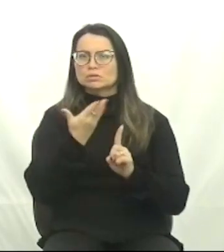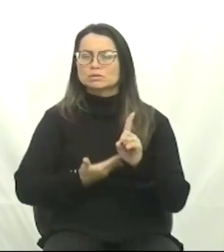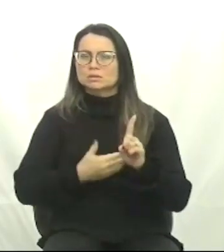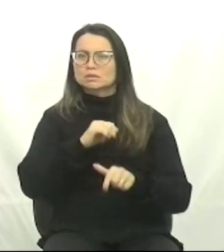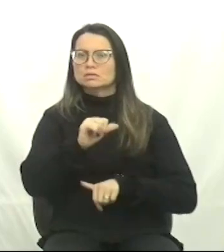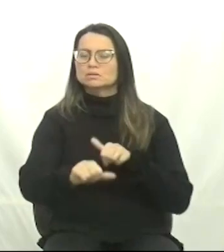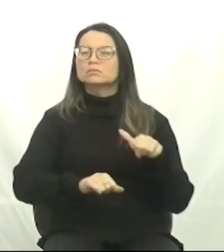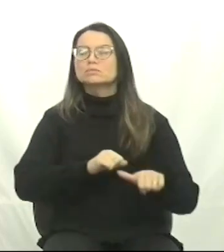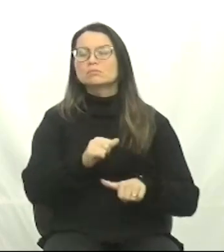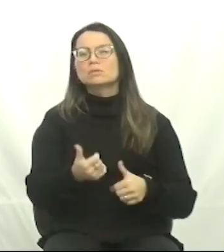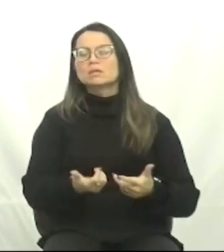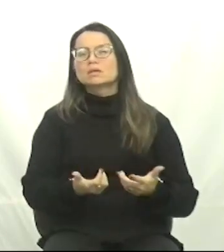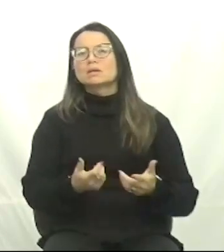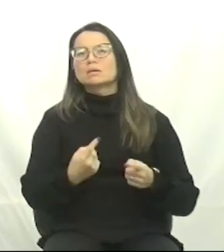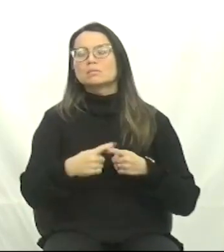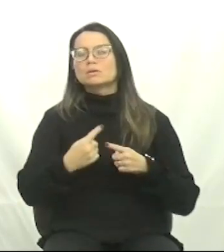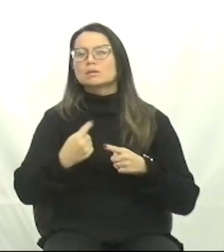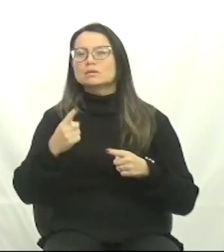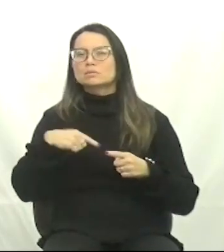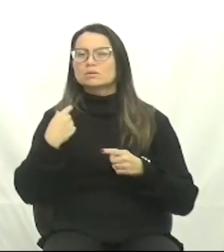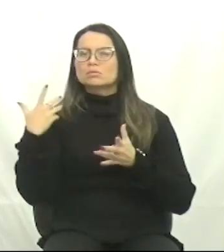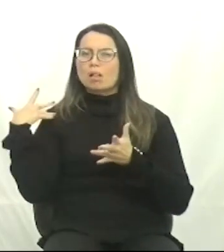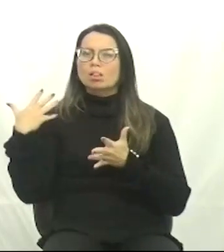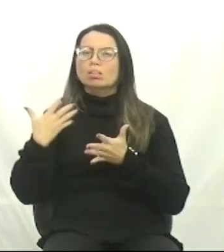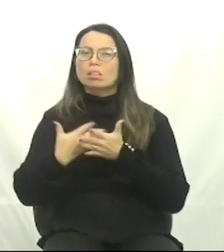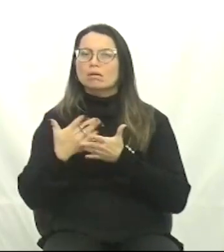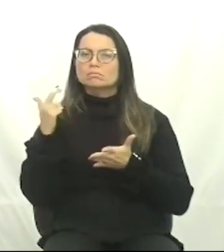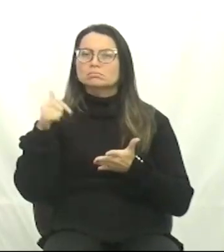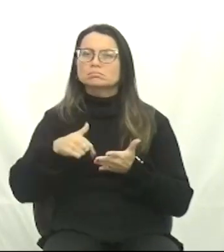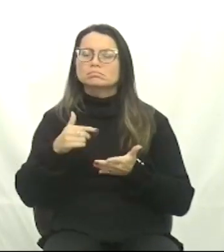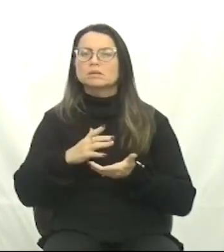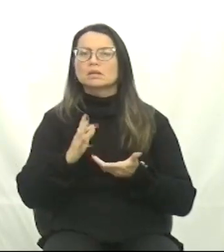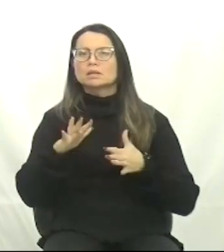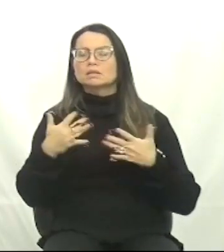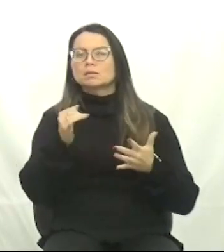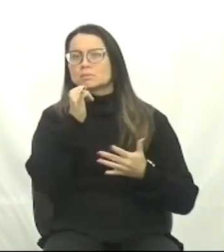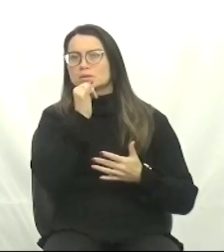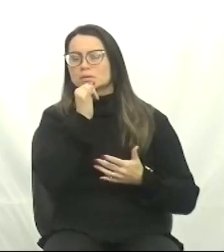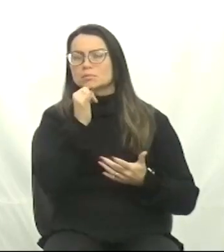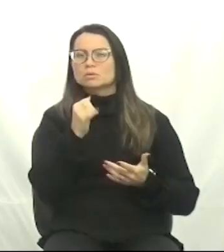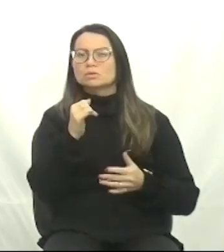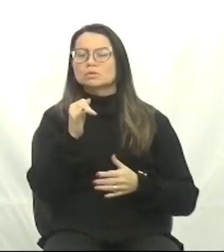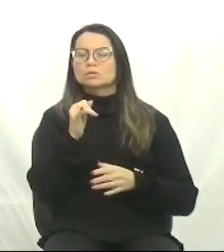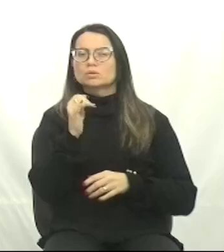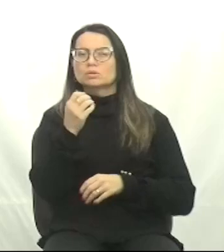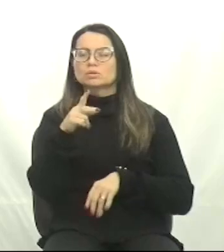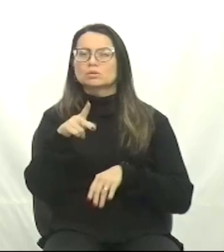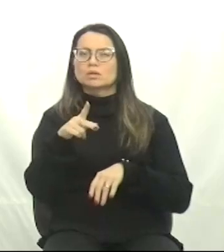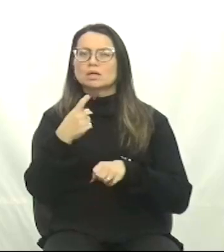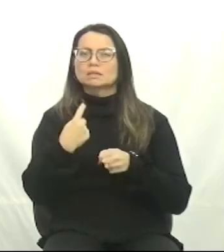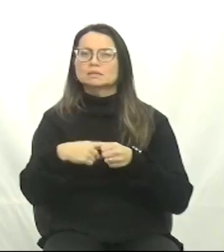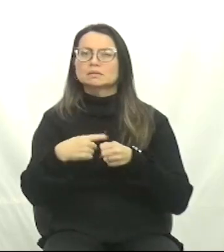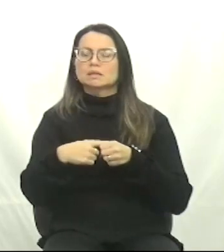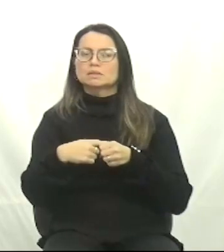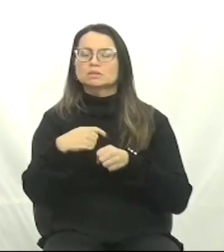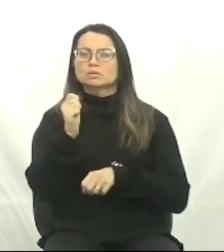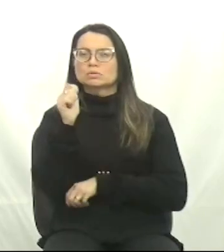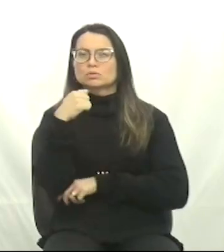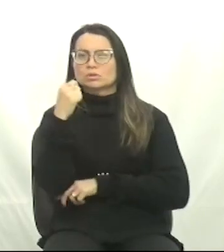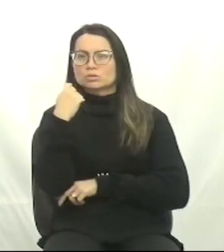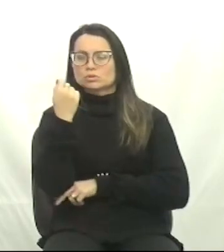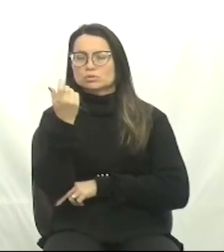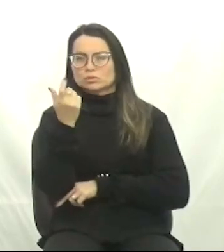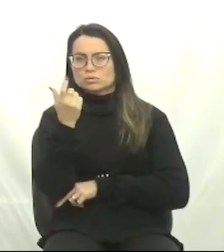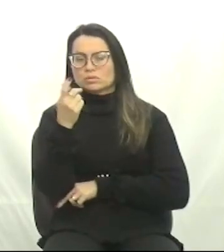mesmo nacional, porque somos pioneiros, diga-se de passagem. No Rio Grande do Sul, existe uma deputada amiga minha, que chama Bruna Rodrigues, ela é